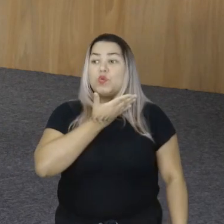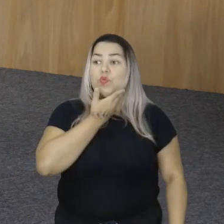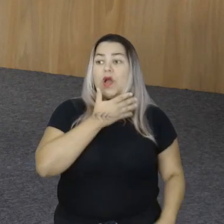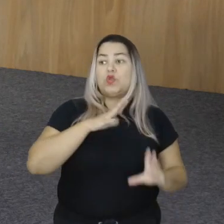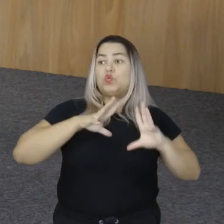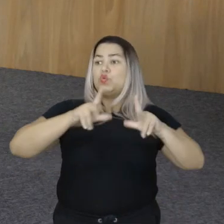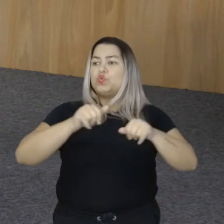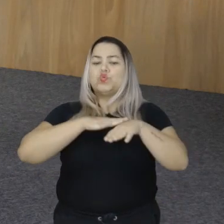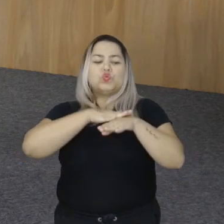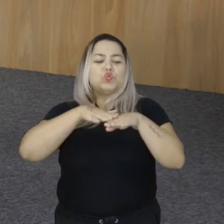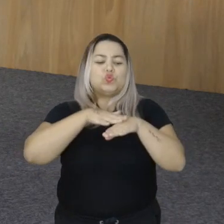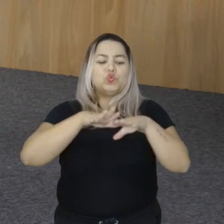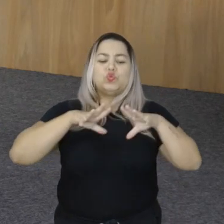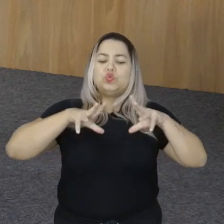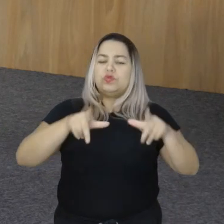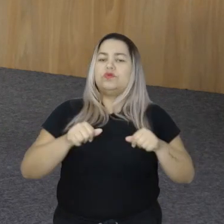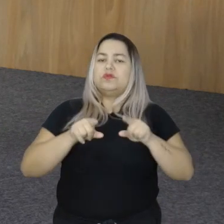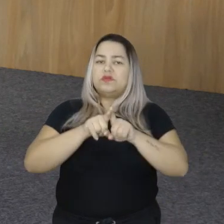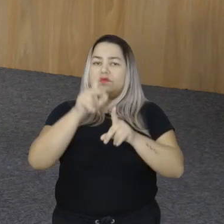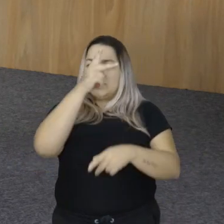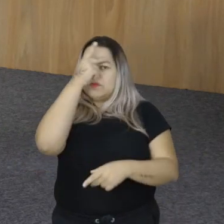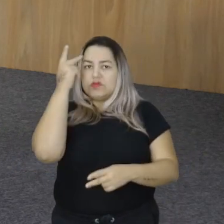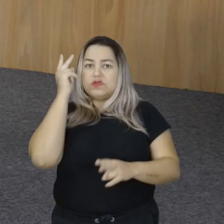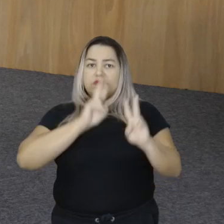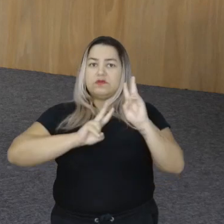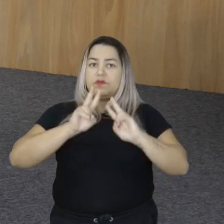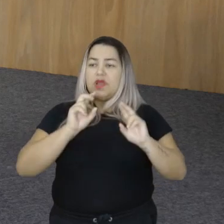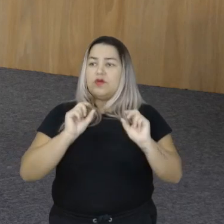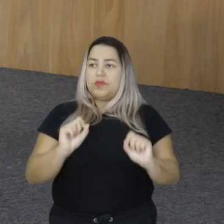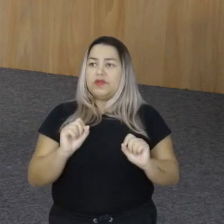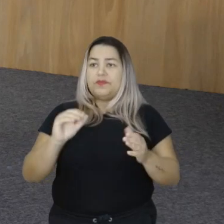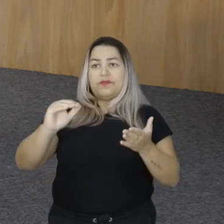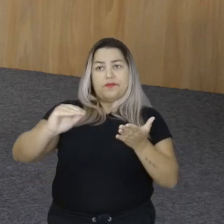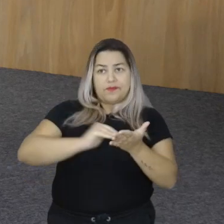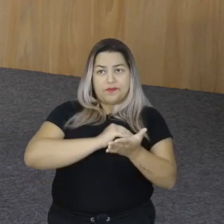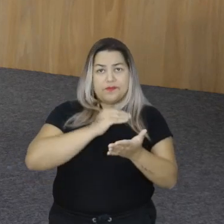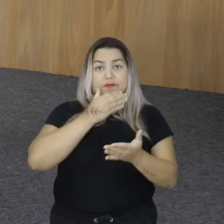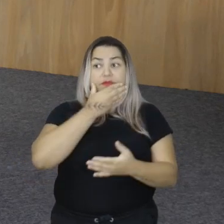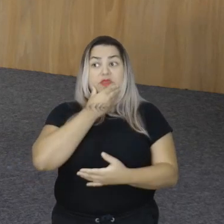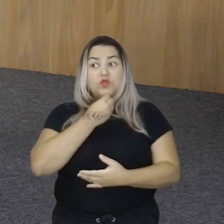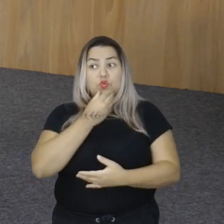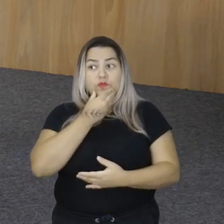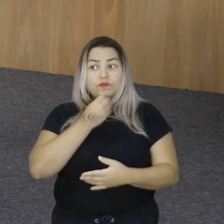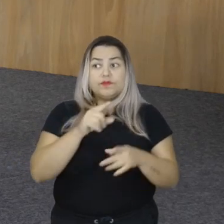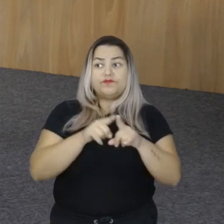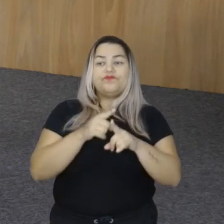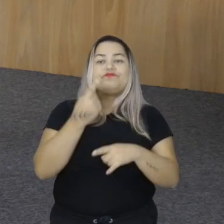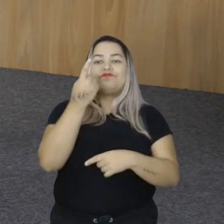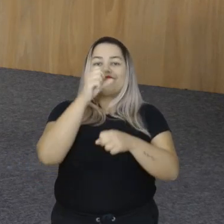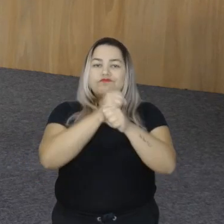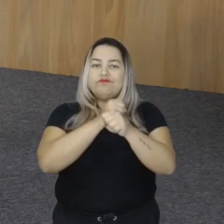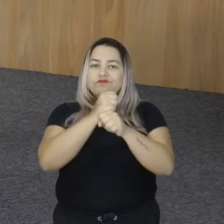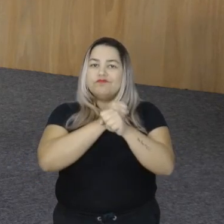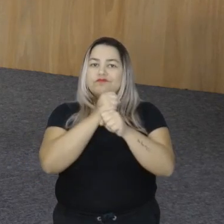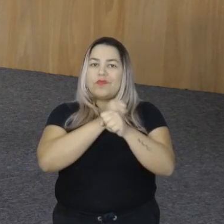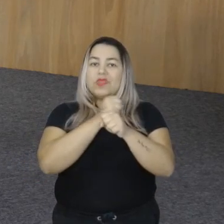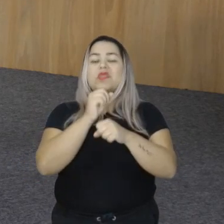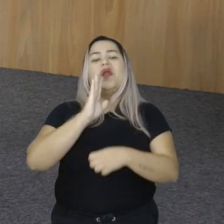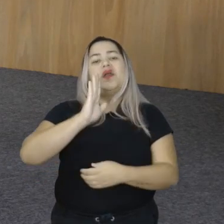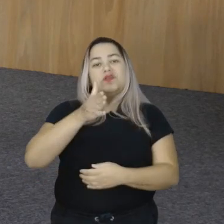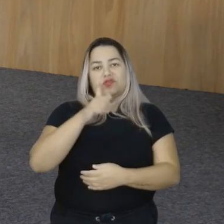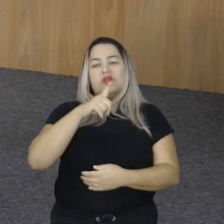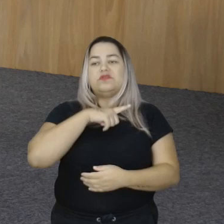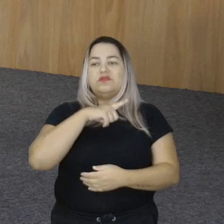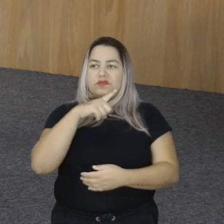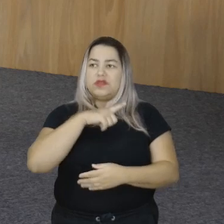com todos os nossos internautas. Secretário, esse um ano, né, assim, a gente já tem um